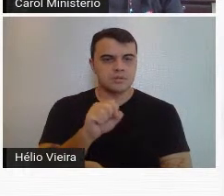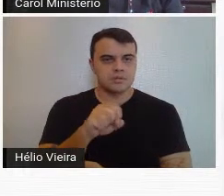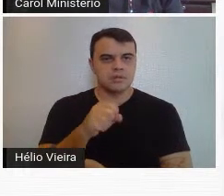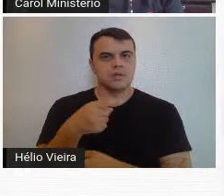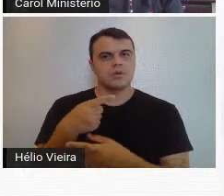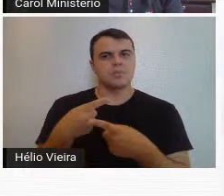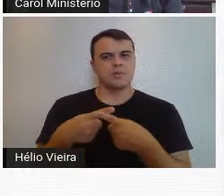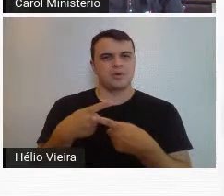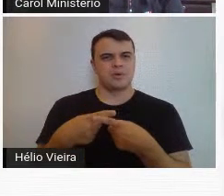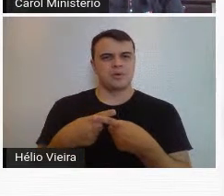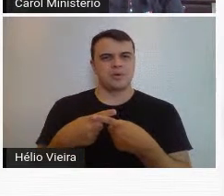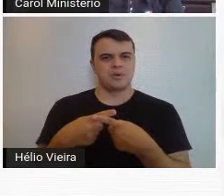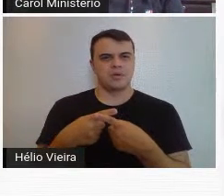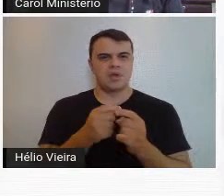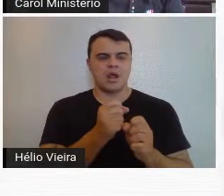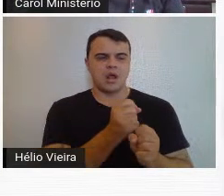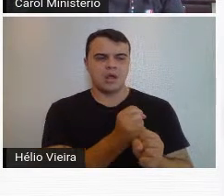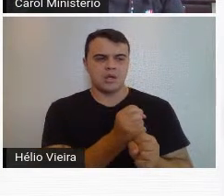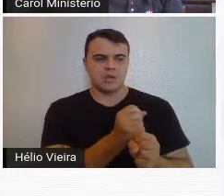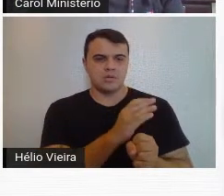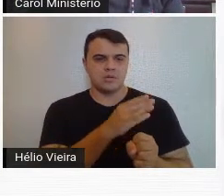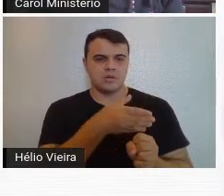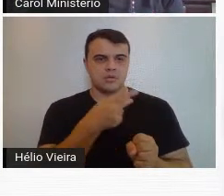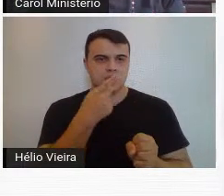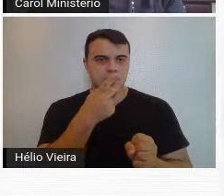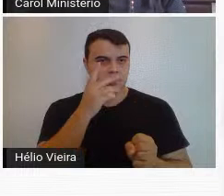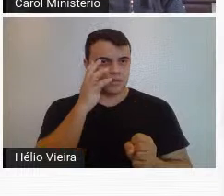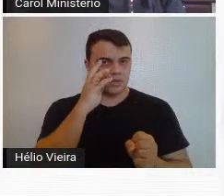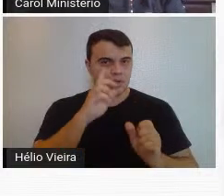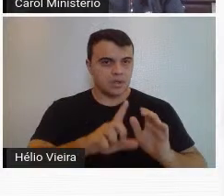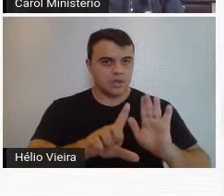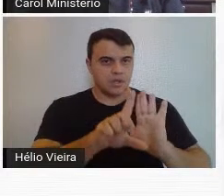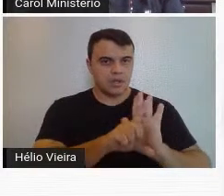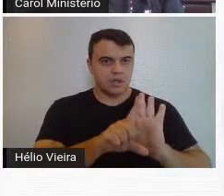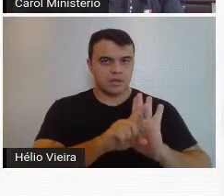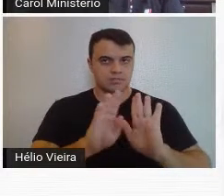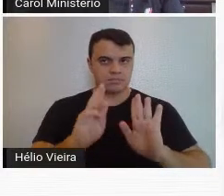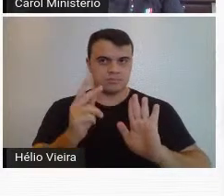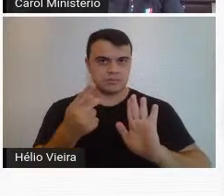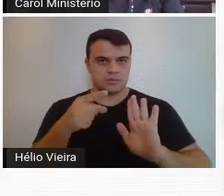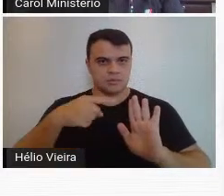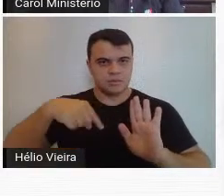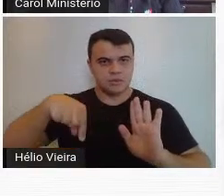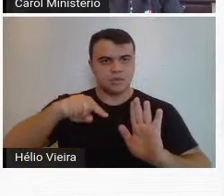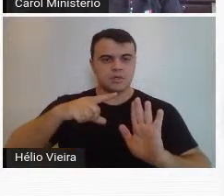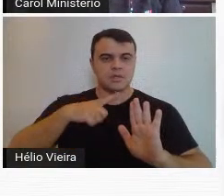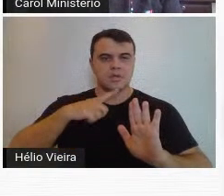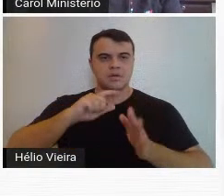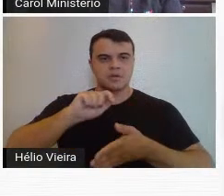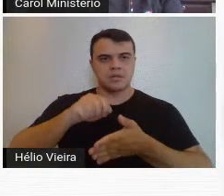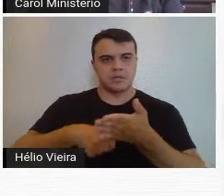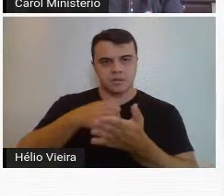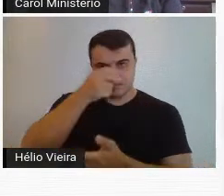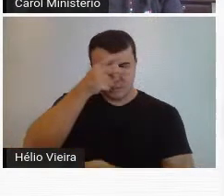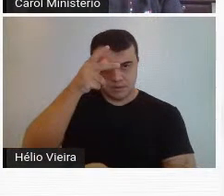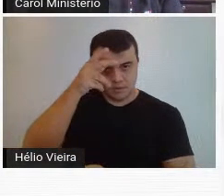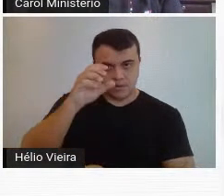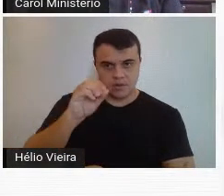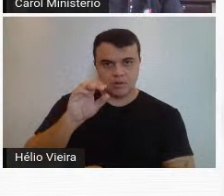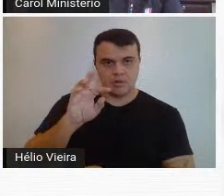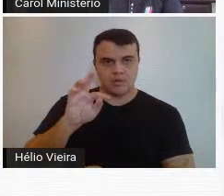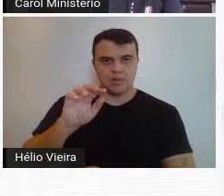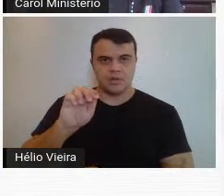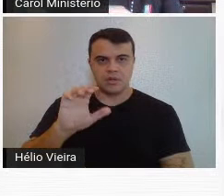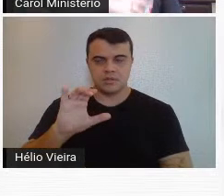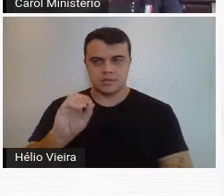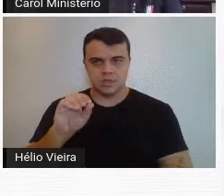porque no mesmo ano sai uma resolução da Câmara Municipal de Belo Horizonte, assinada pelo prefeito Otacílio Negrão de